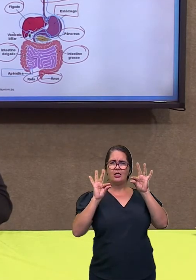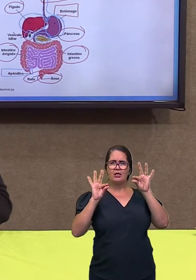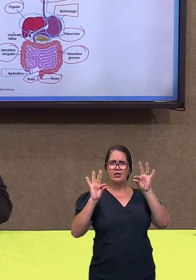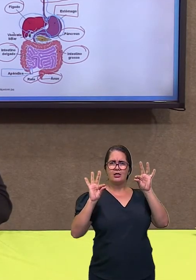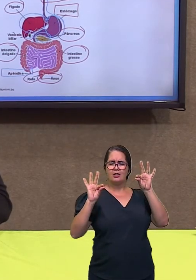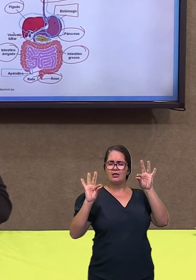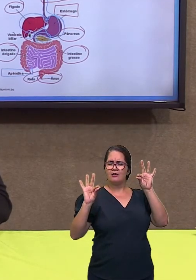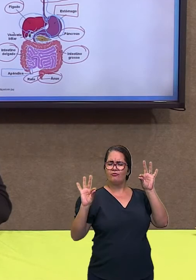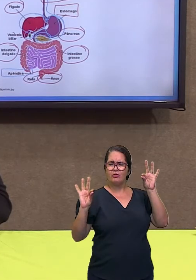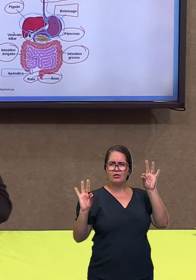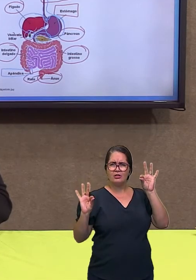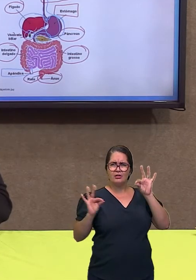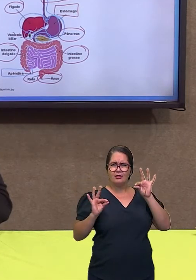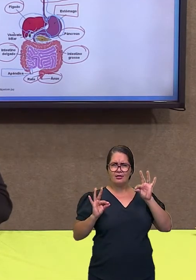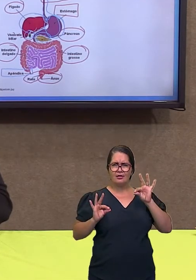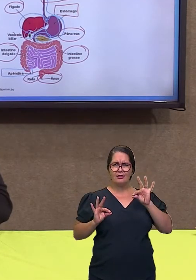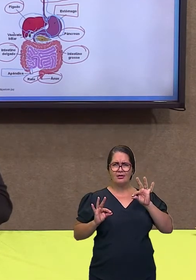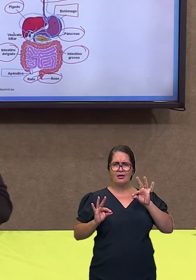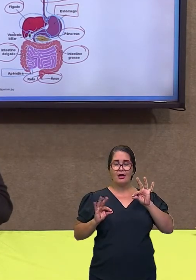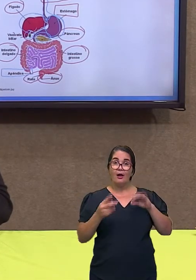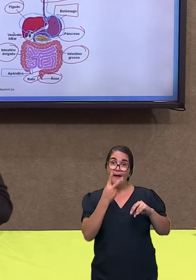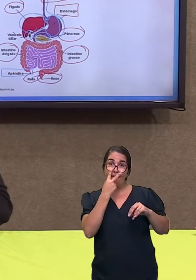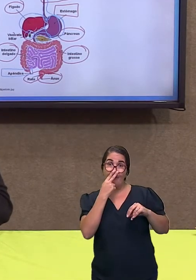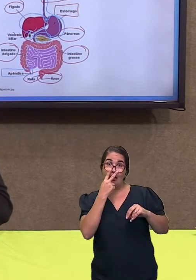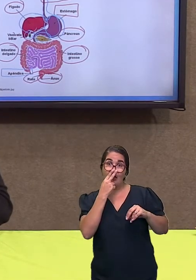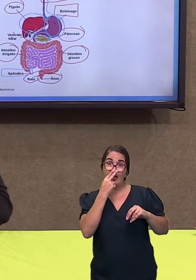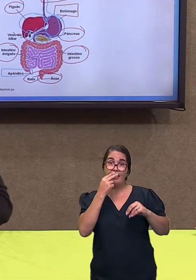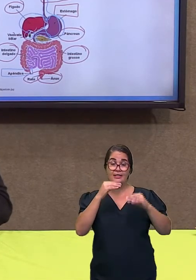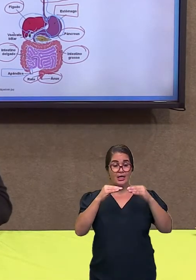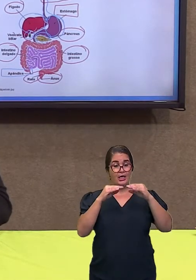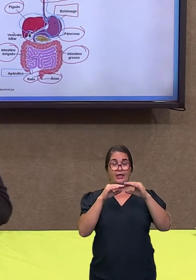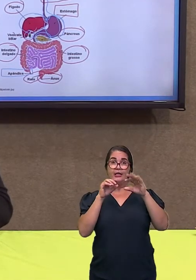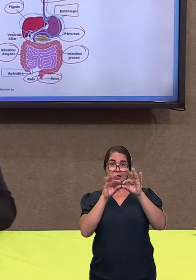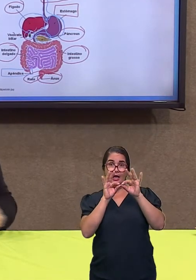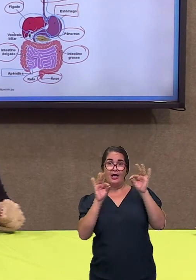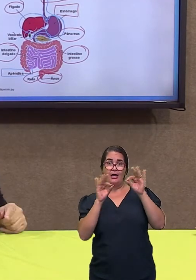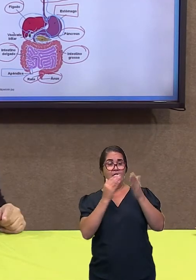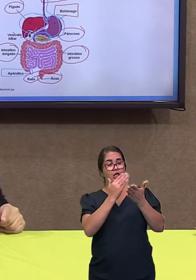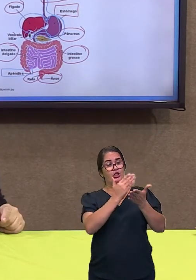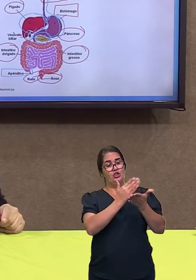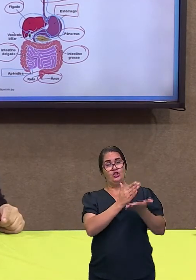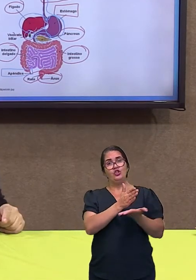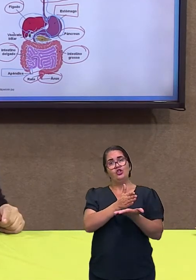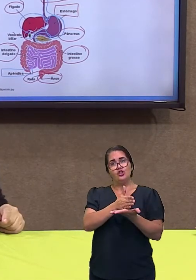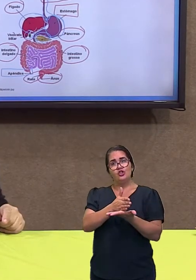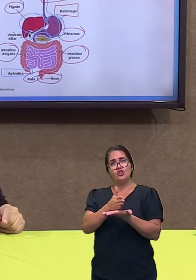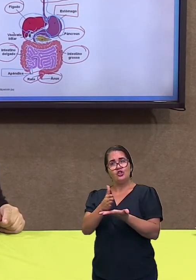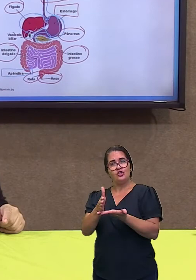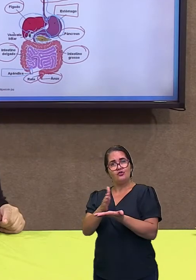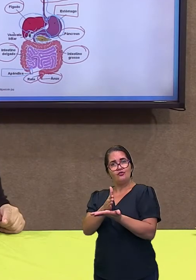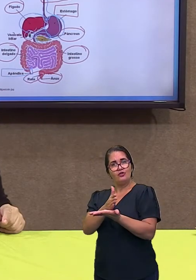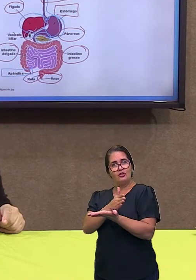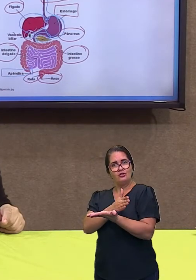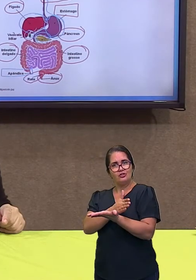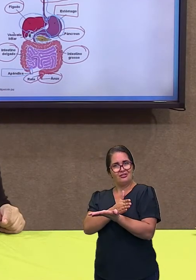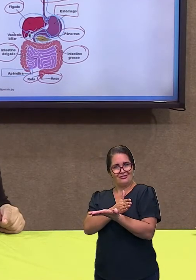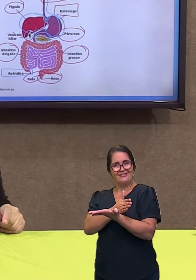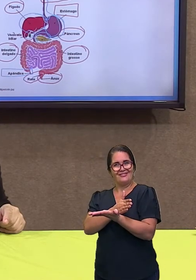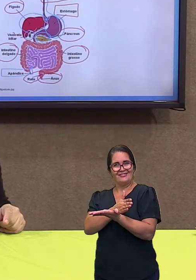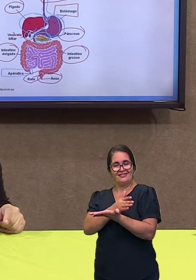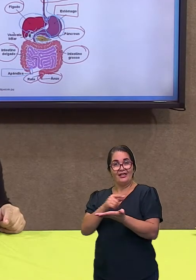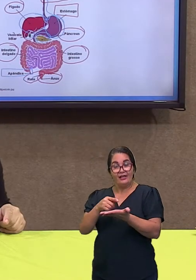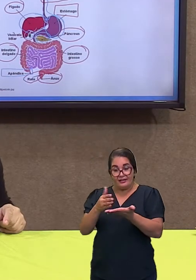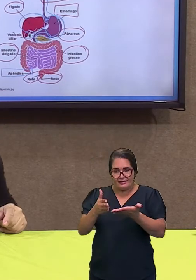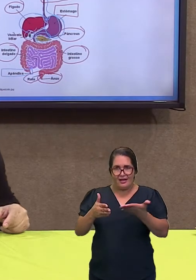do intestino. E aí, ao redor dela, eu tenho nervuras, né? Então, ele